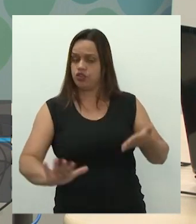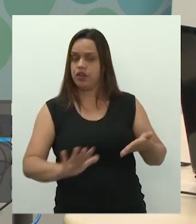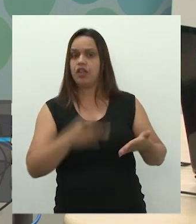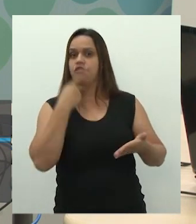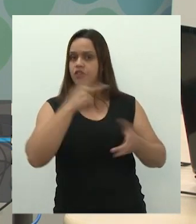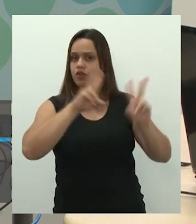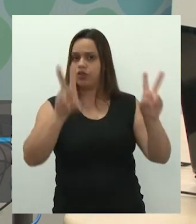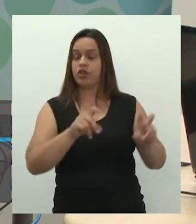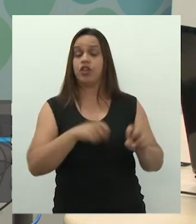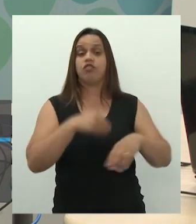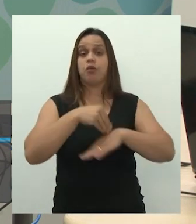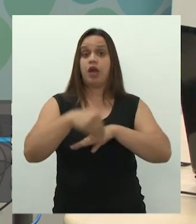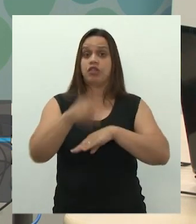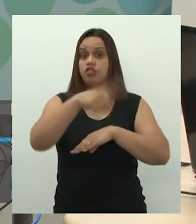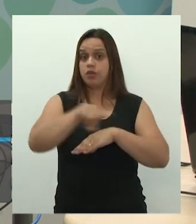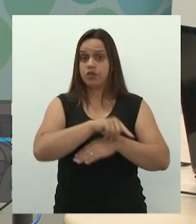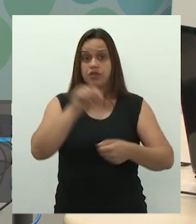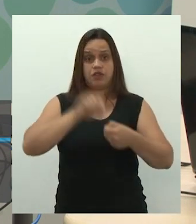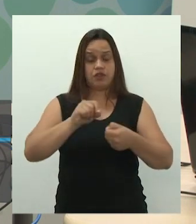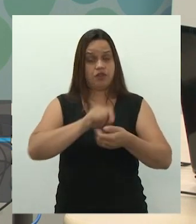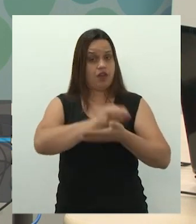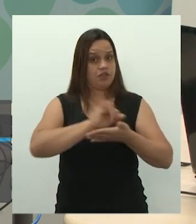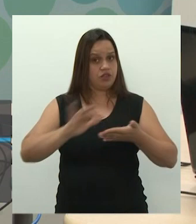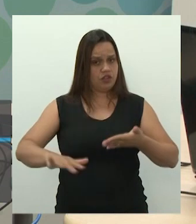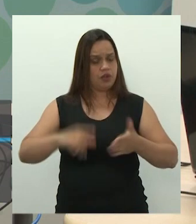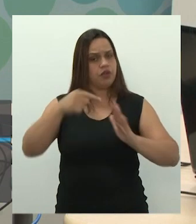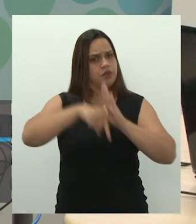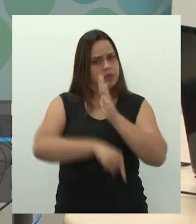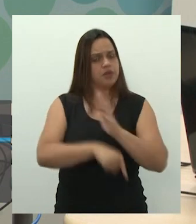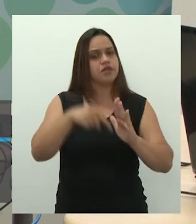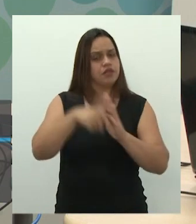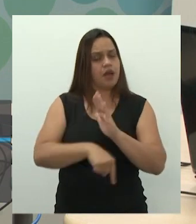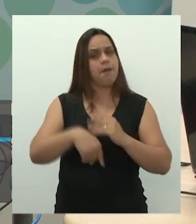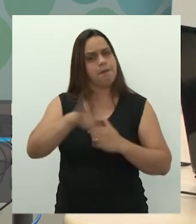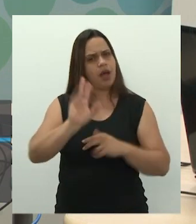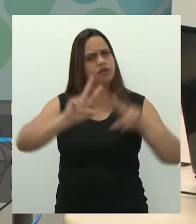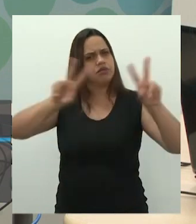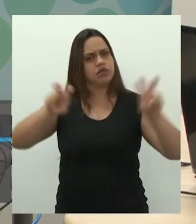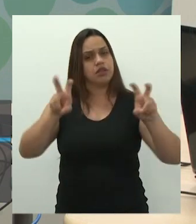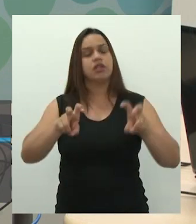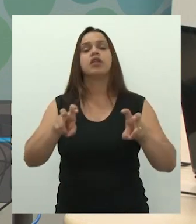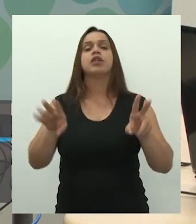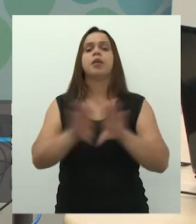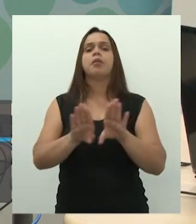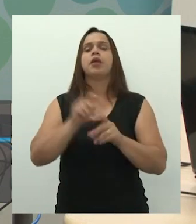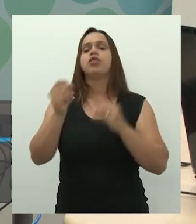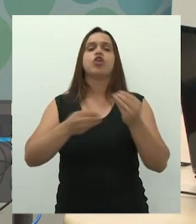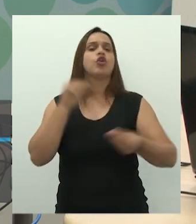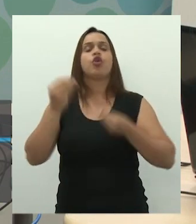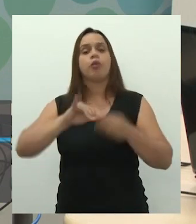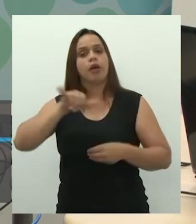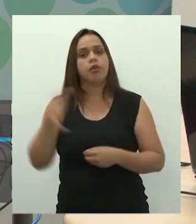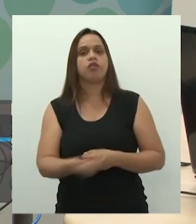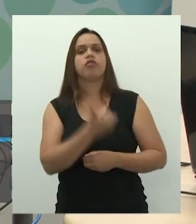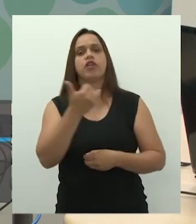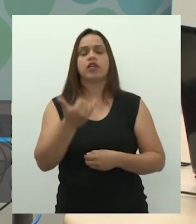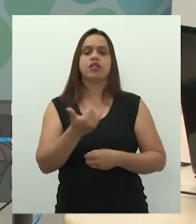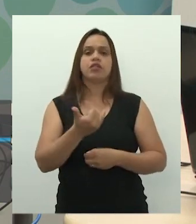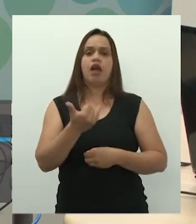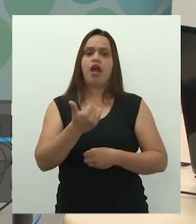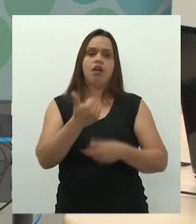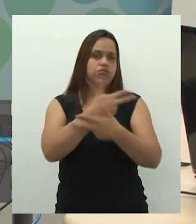uma sugestão de atividade para vocês se aprofundarem, inclusive nessa questão de como aproveitar um recurso natural para